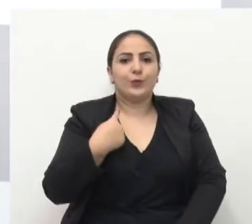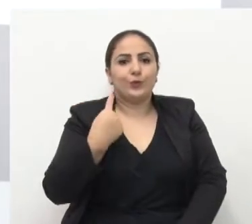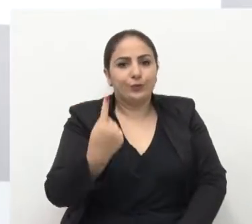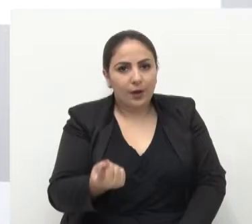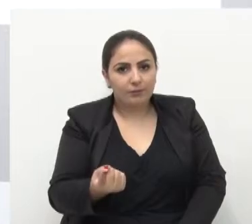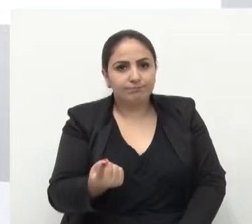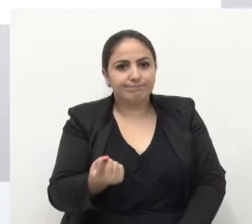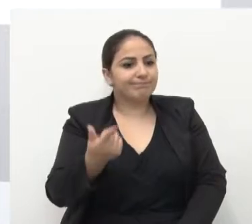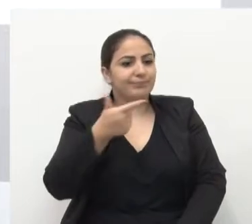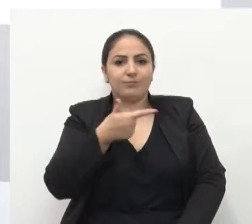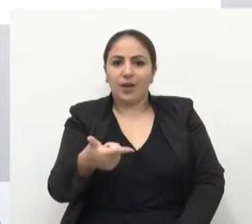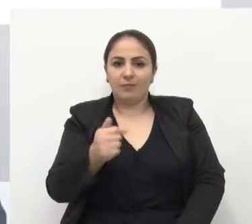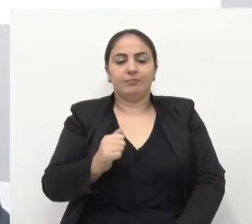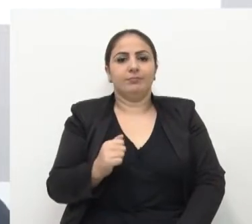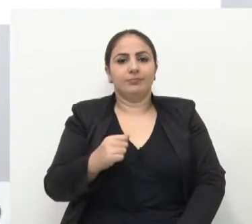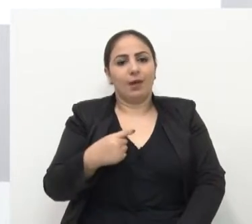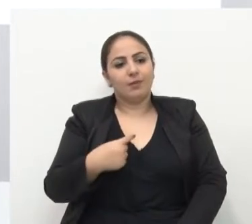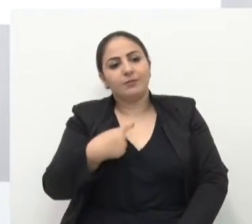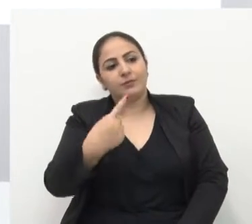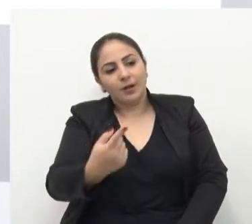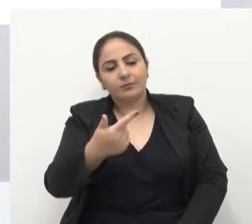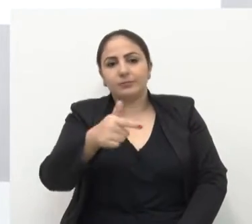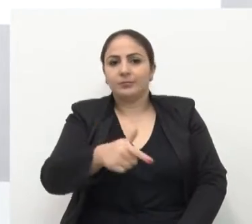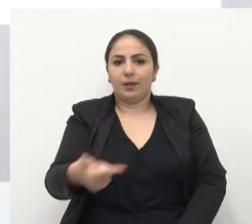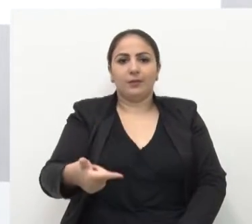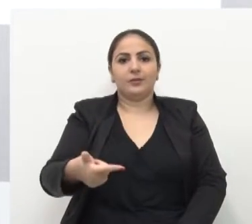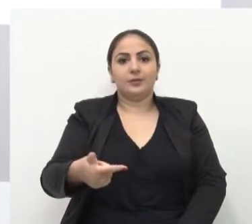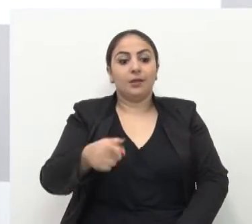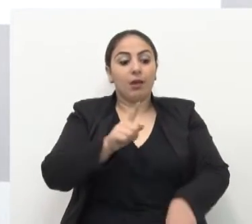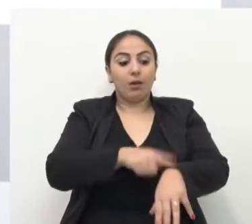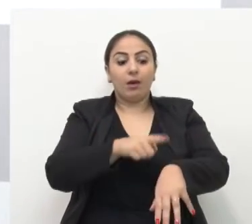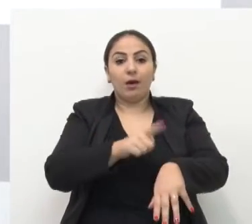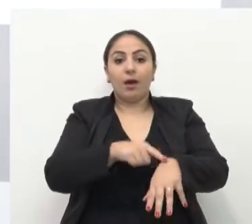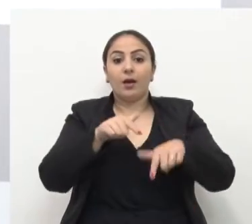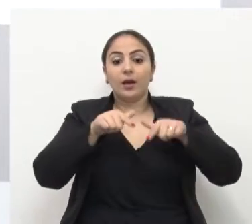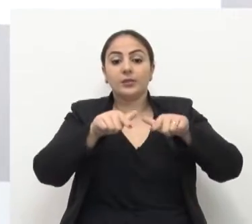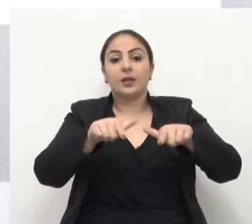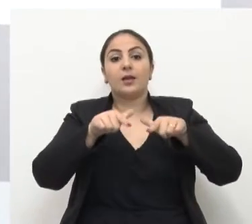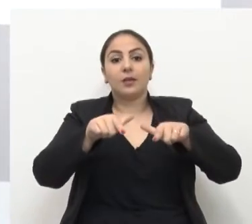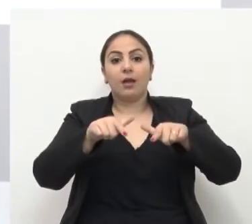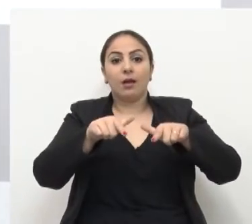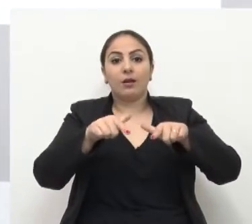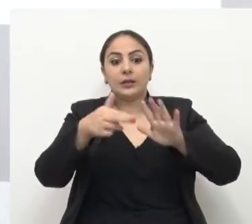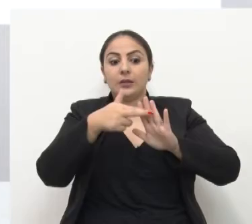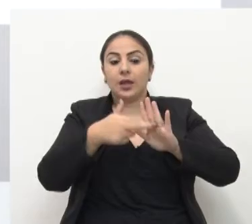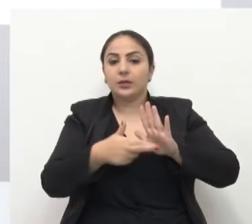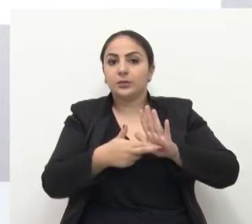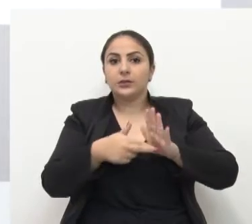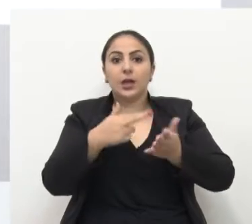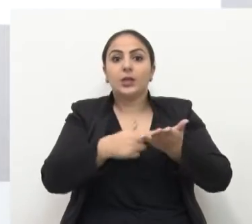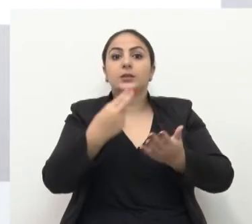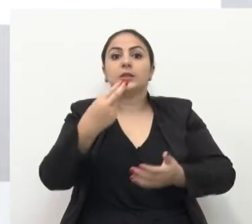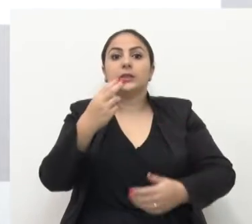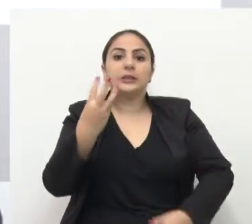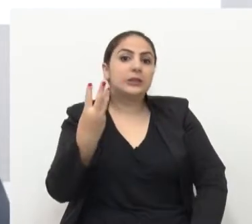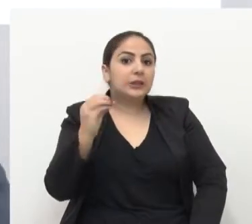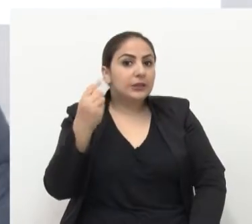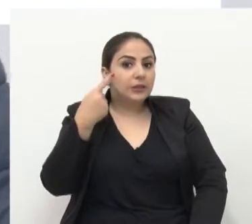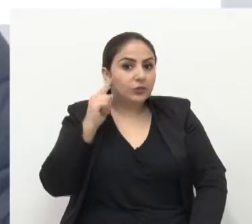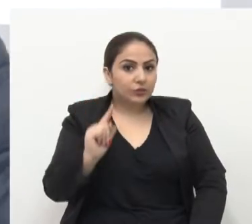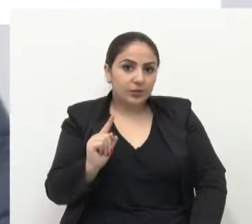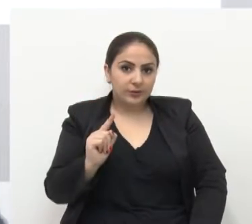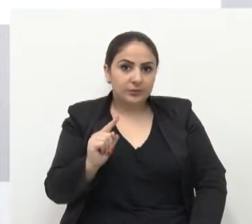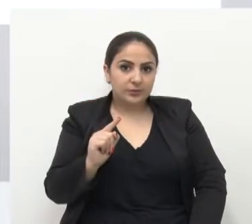não encontra e desse jeito vai passando o tempo ea validade da receita é 30 dias